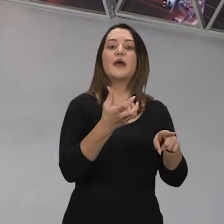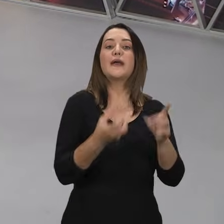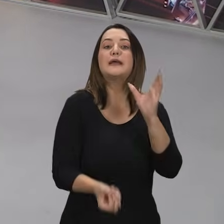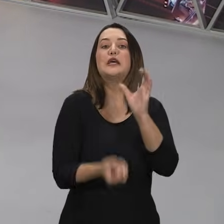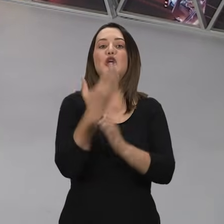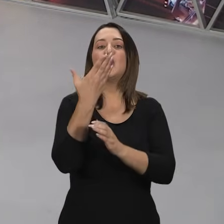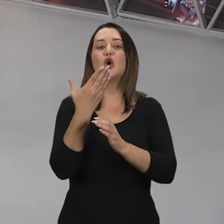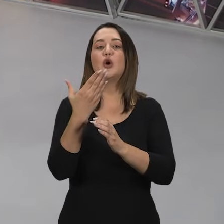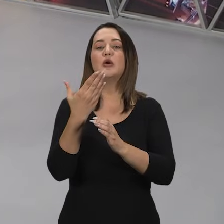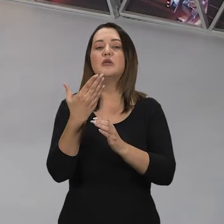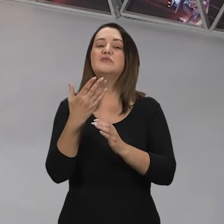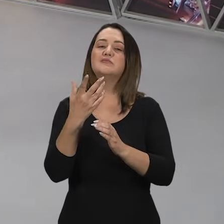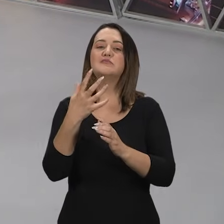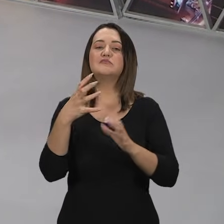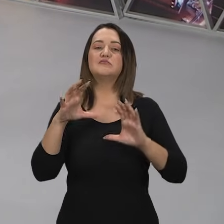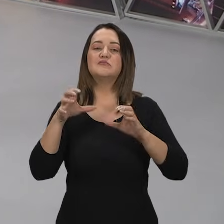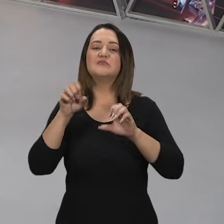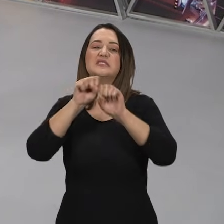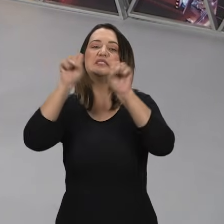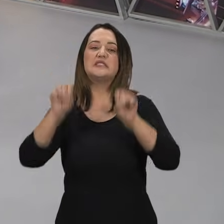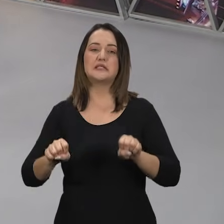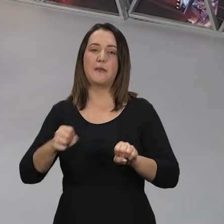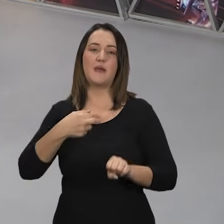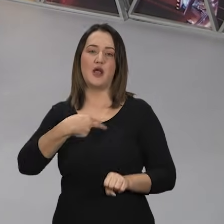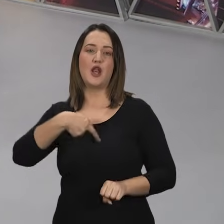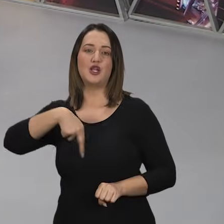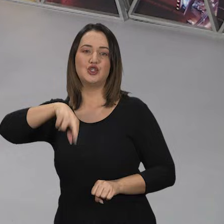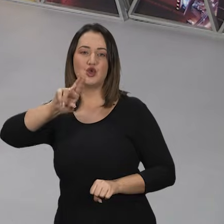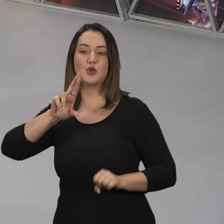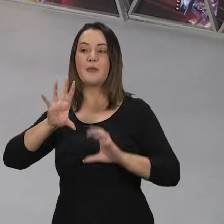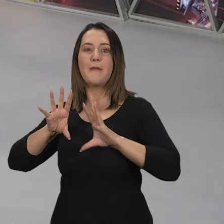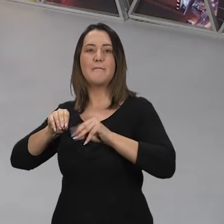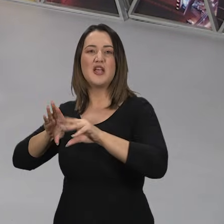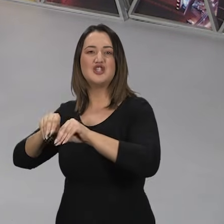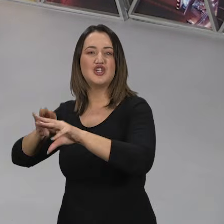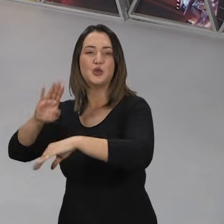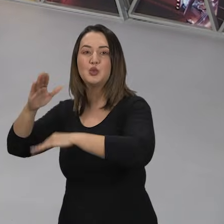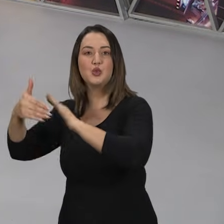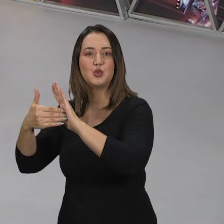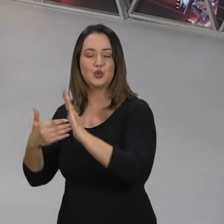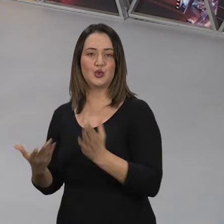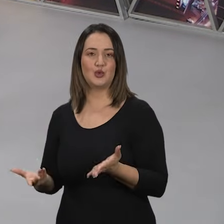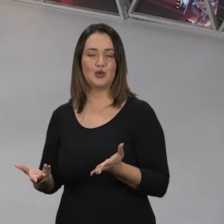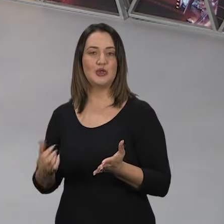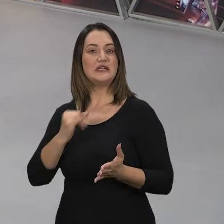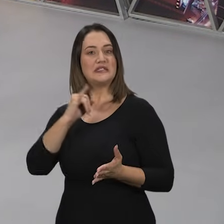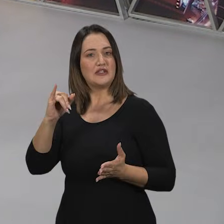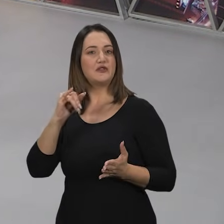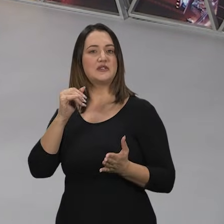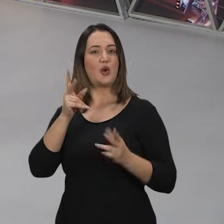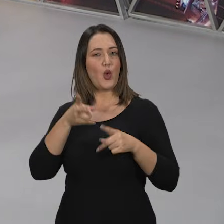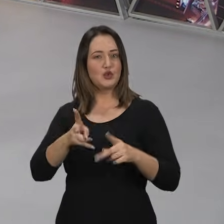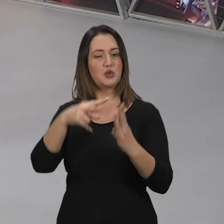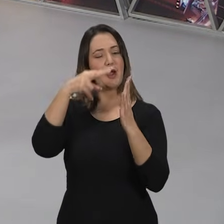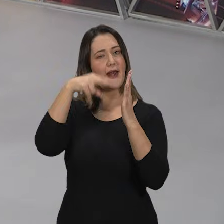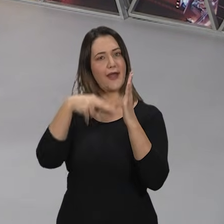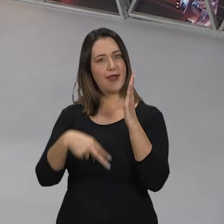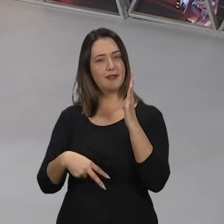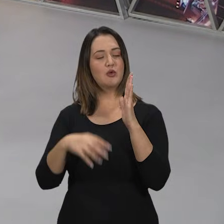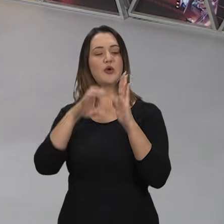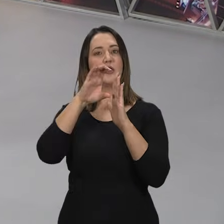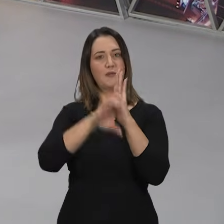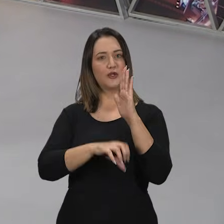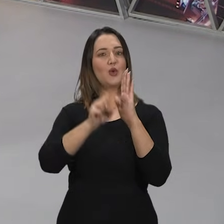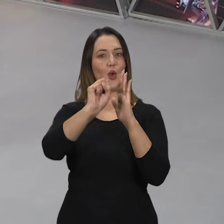10 mandamentos. Mas não só nos 10 mandamentos. A ideia era mexer em toda a verdade. Se você avançar um pouco mais agora